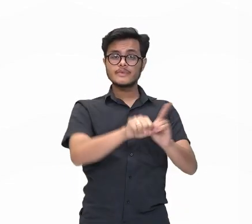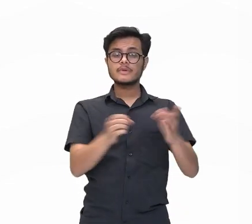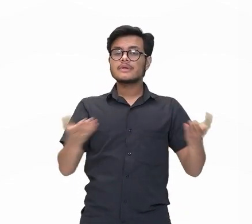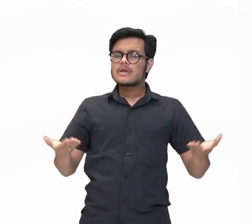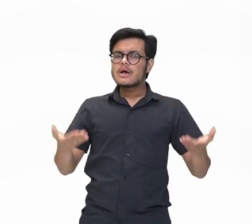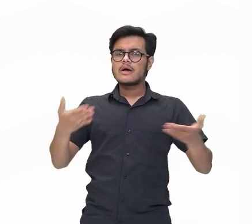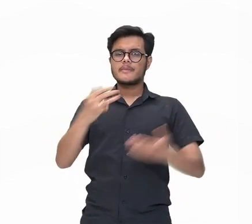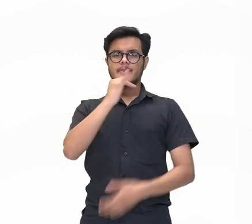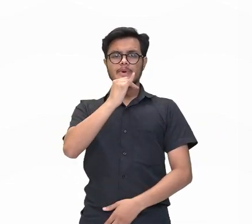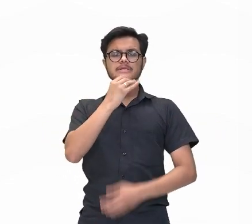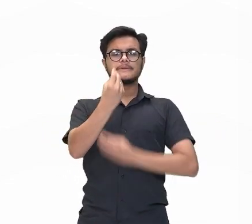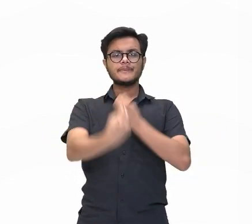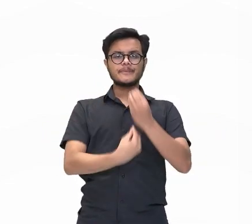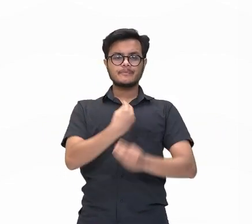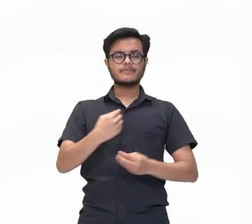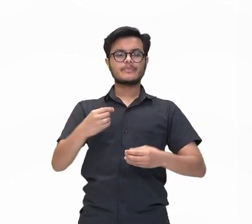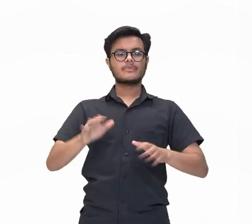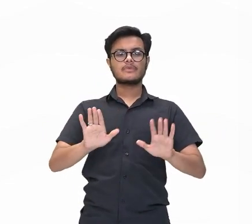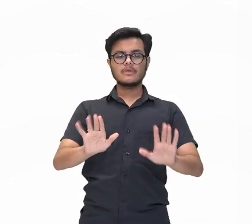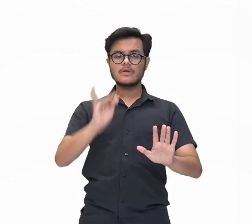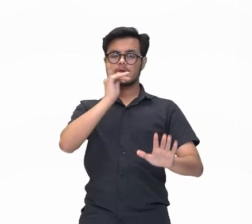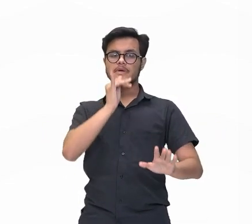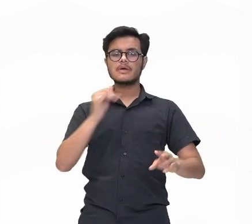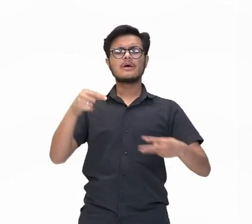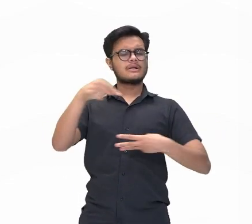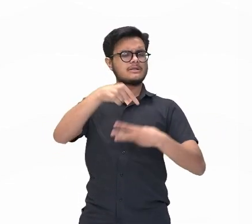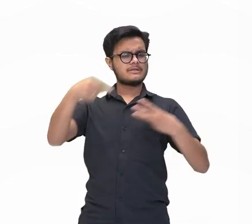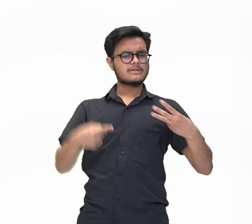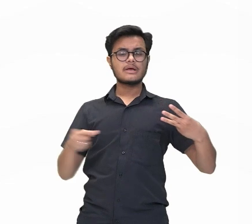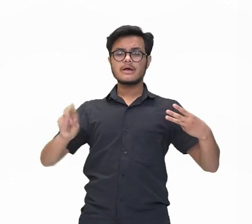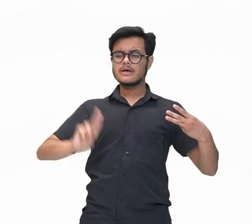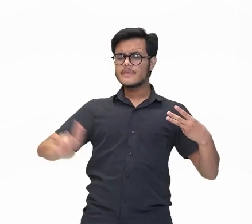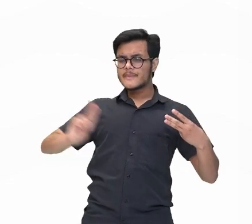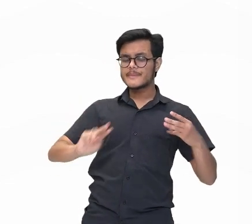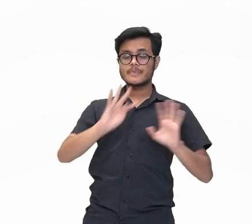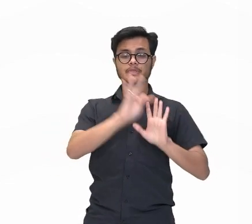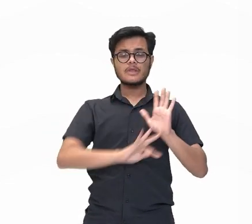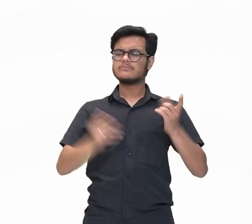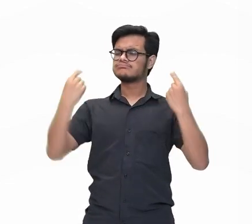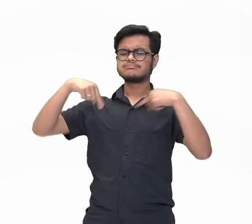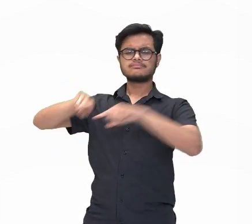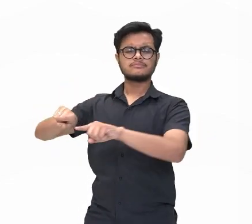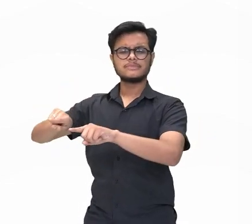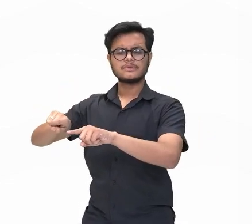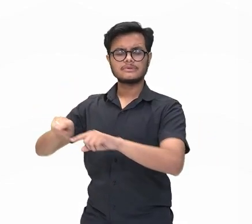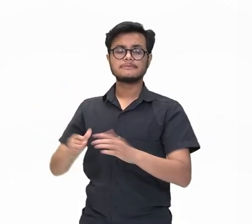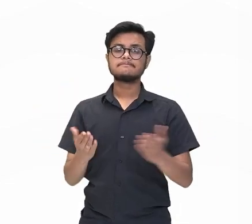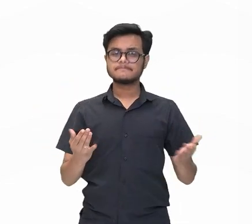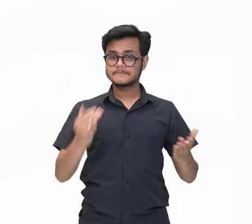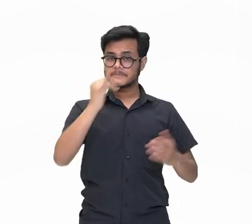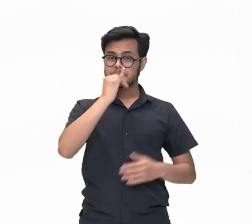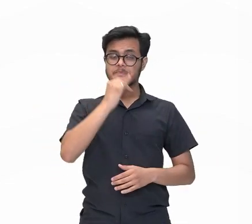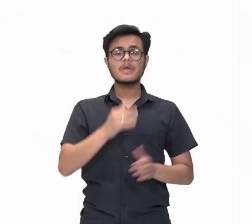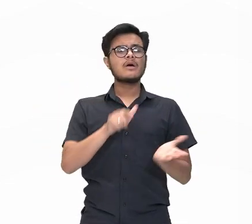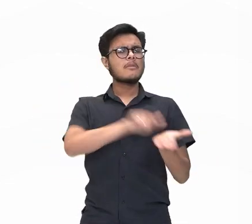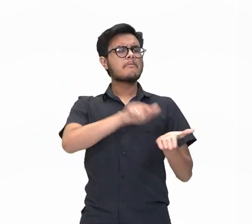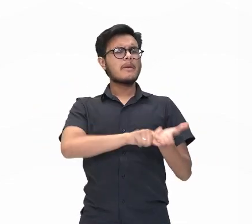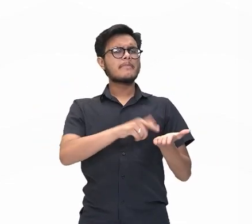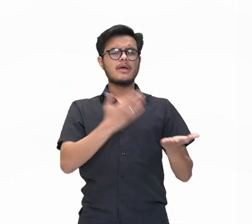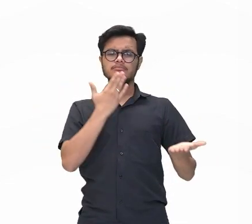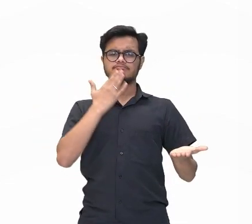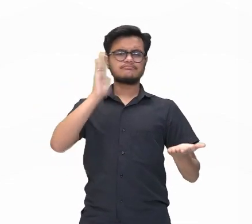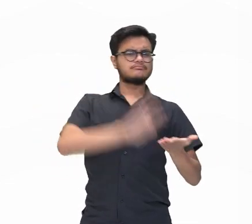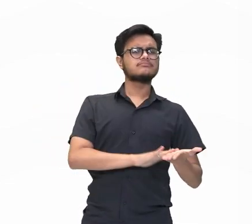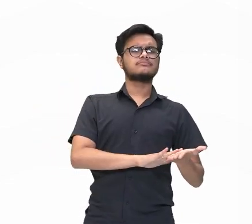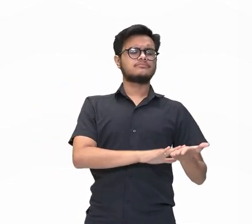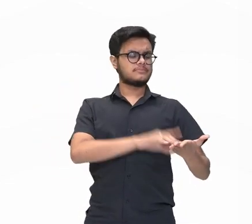alguns exemplos. Então, quais seriam aí, professor, os exemplos de textos reivindicatórios? Carta aberta é um tipo de